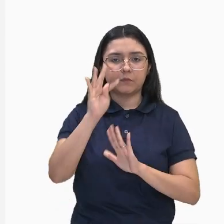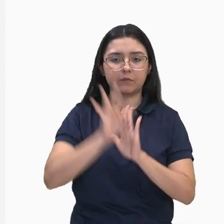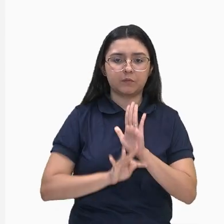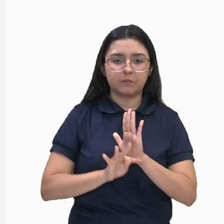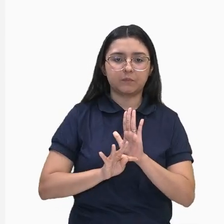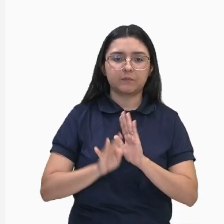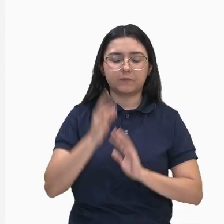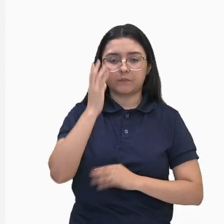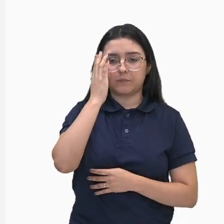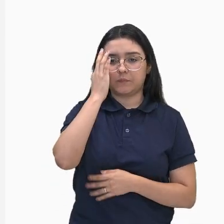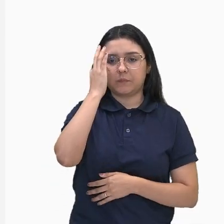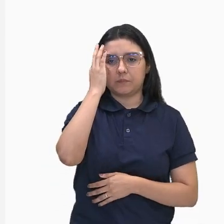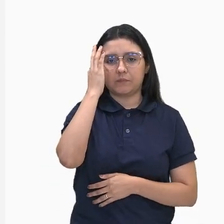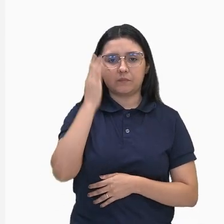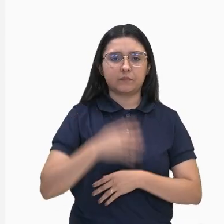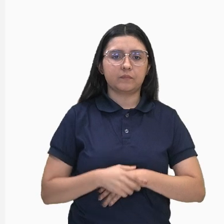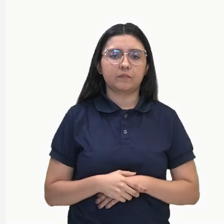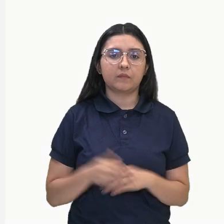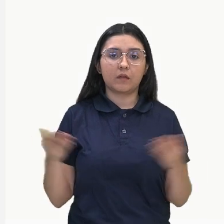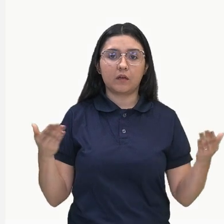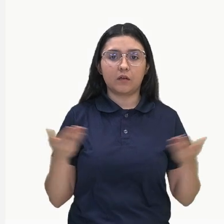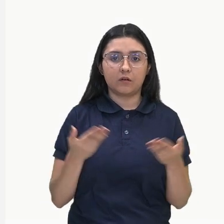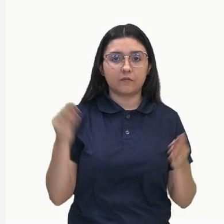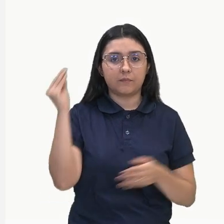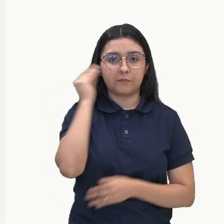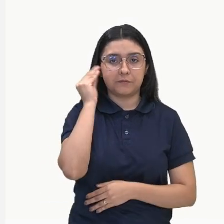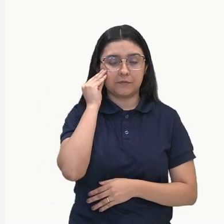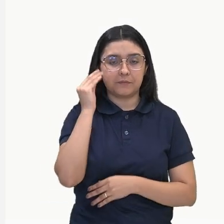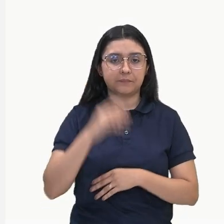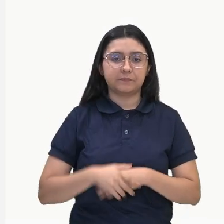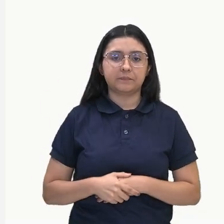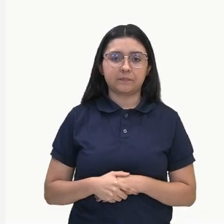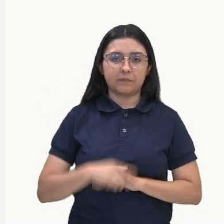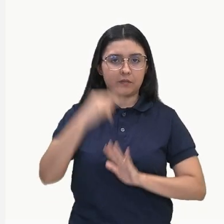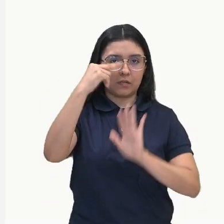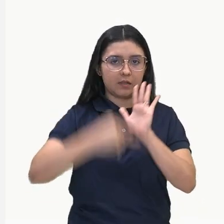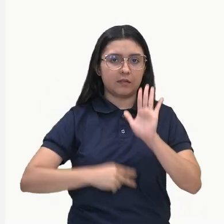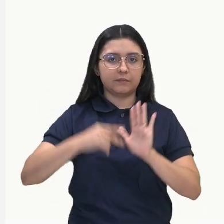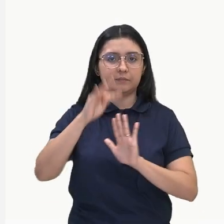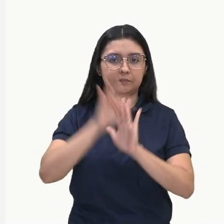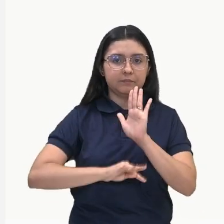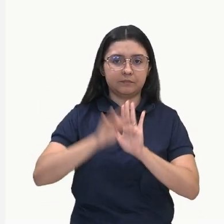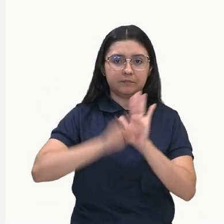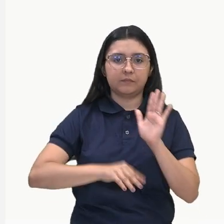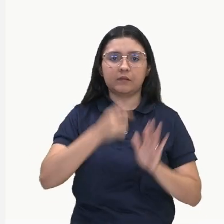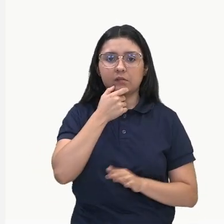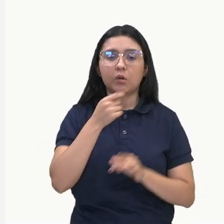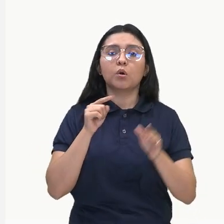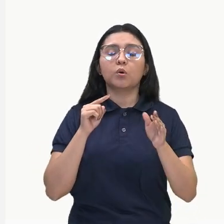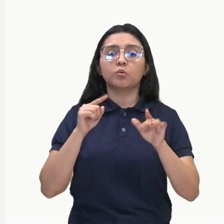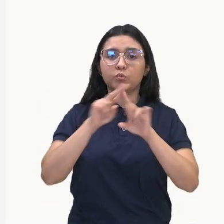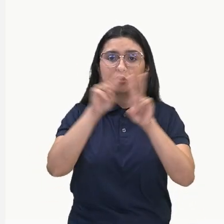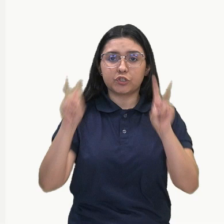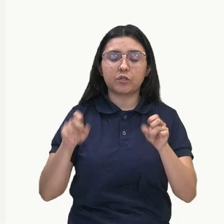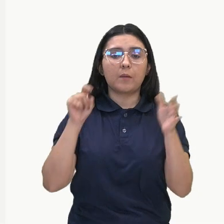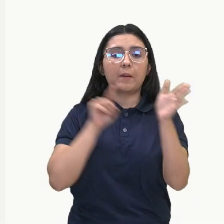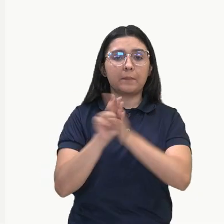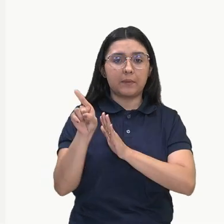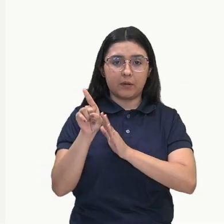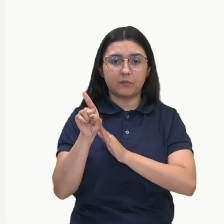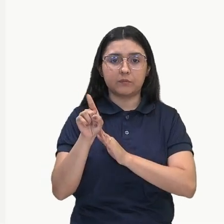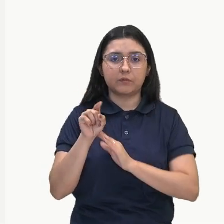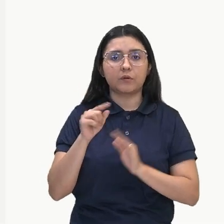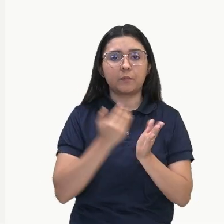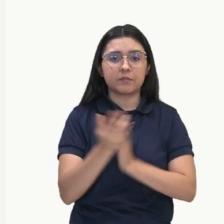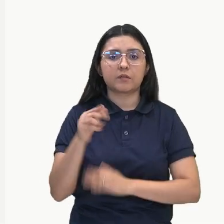outros exemplos. Então, vamos dar uma olhada aqui junto comigo. O título é uma pergunta, ó. Começa com a palavra what,